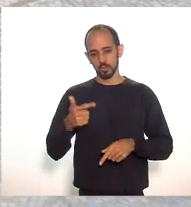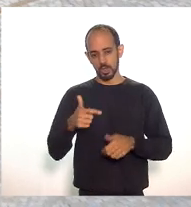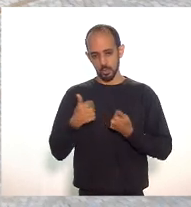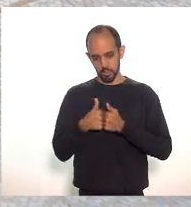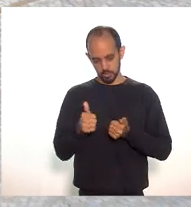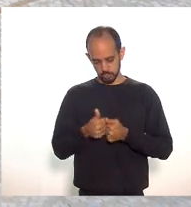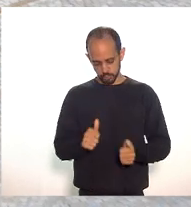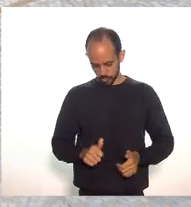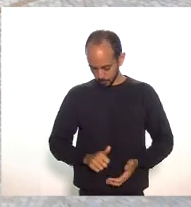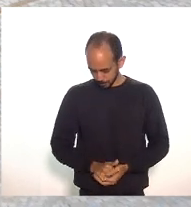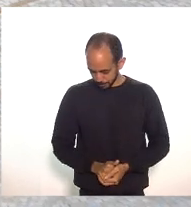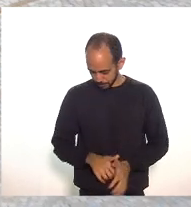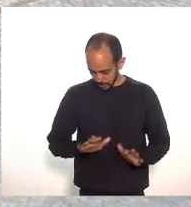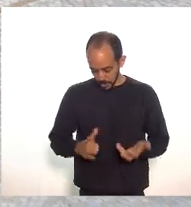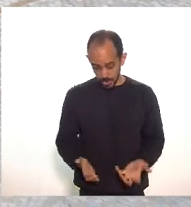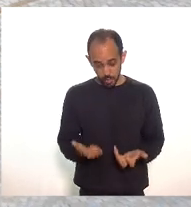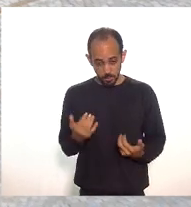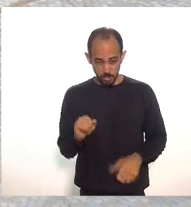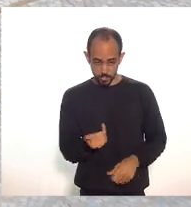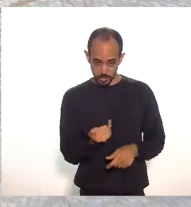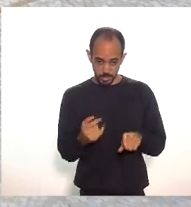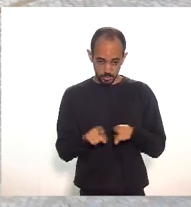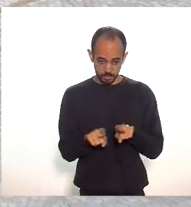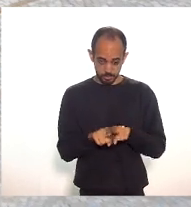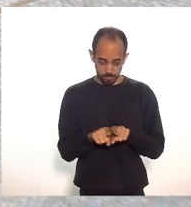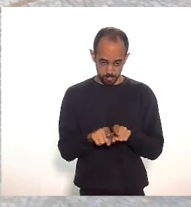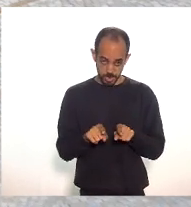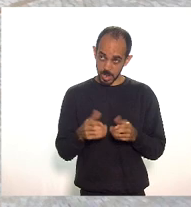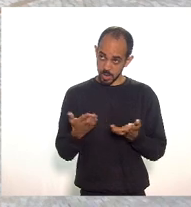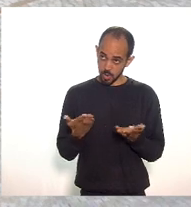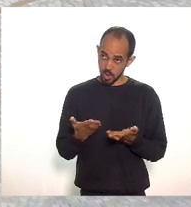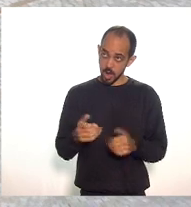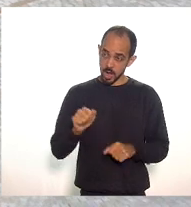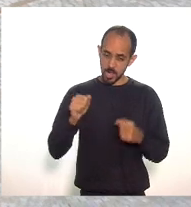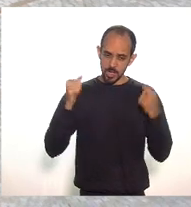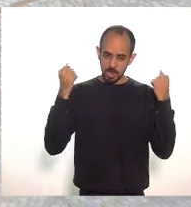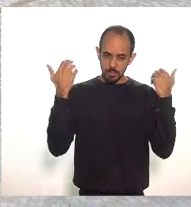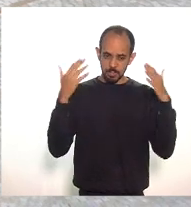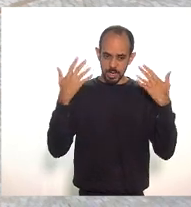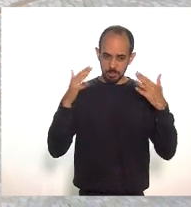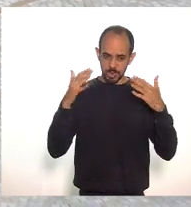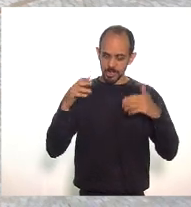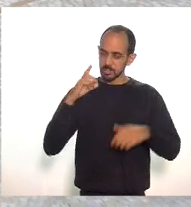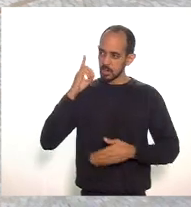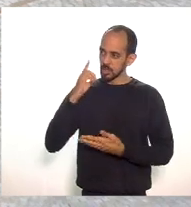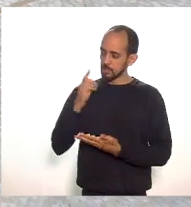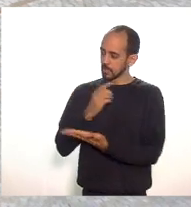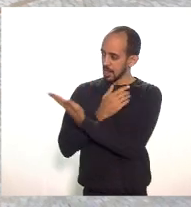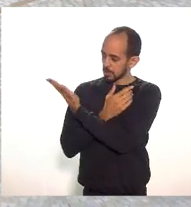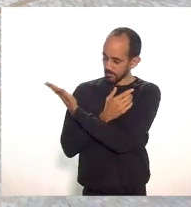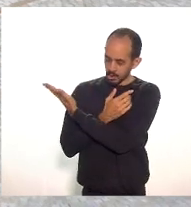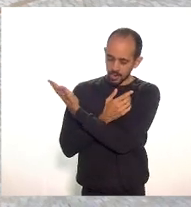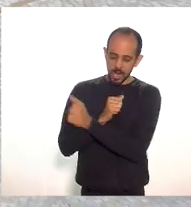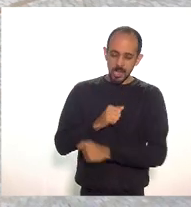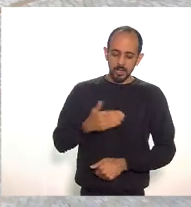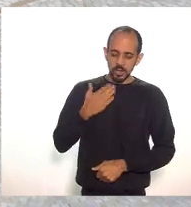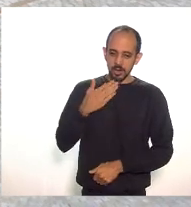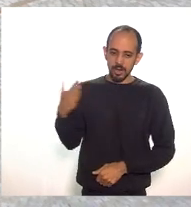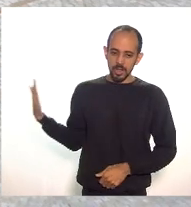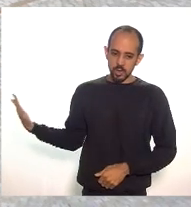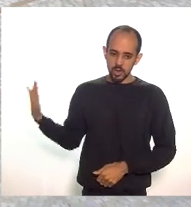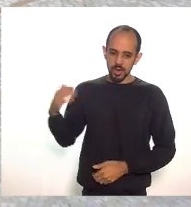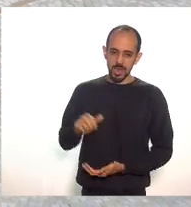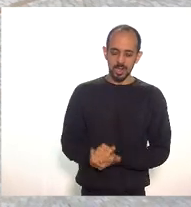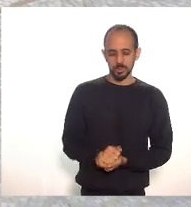queria aproveitar esse momento computador a dessa Eliana parabenizar O playboy aqui do meu lado se se me permite que